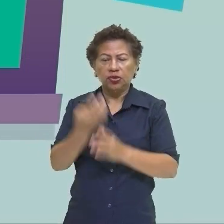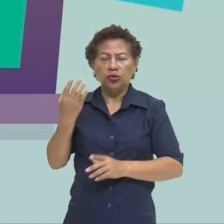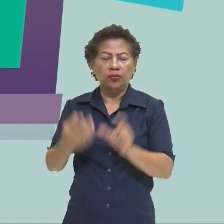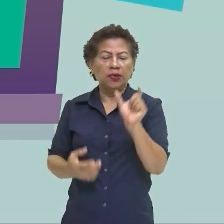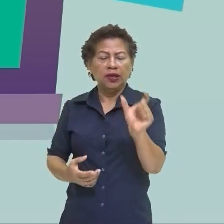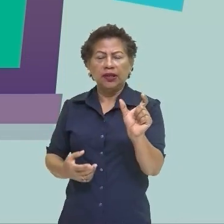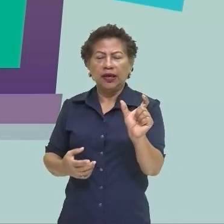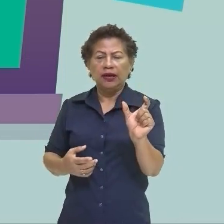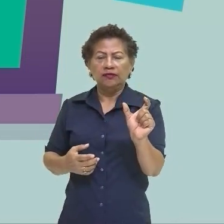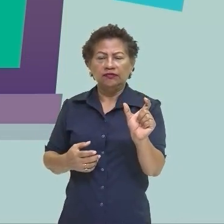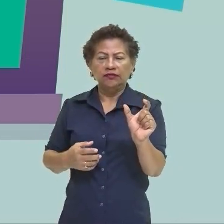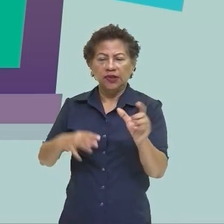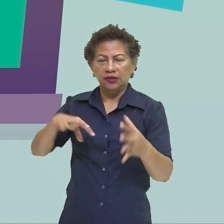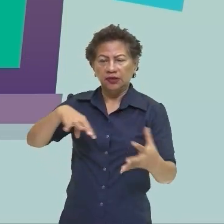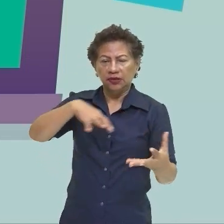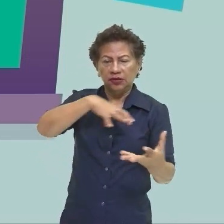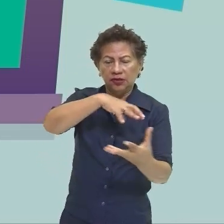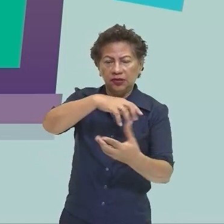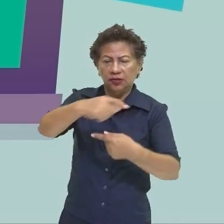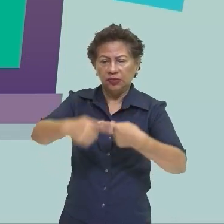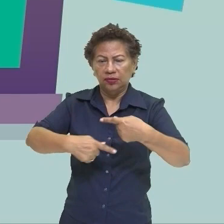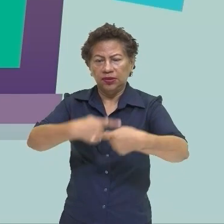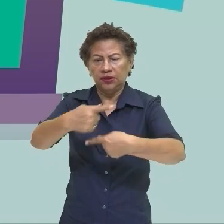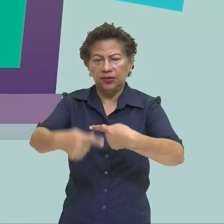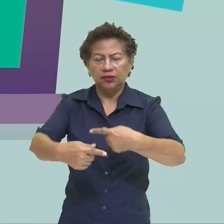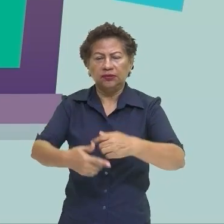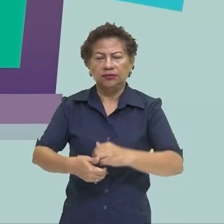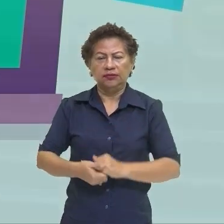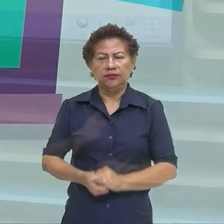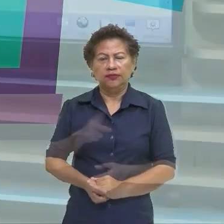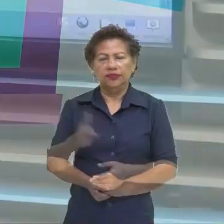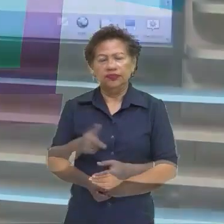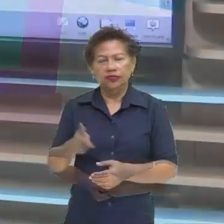se originou o vocábulo globalização.